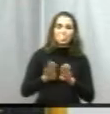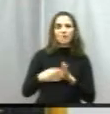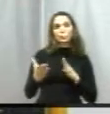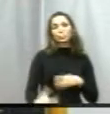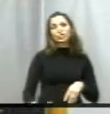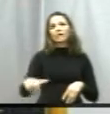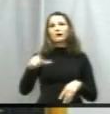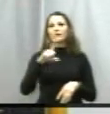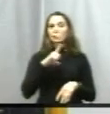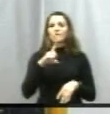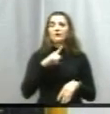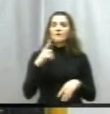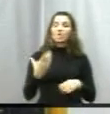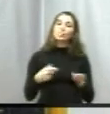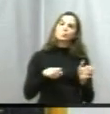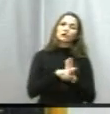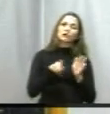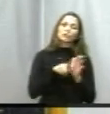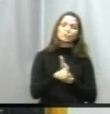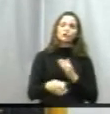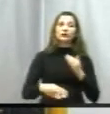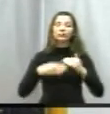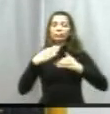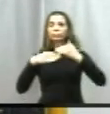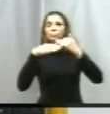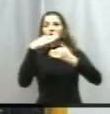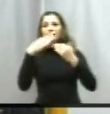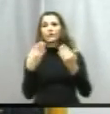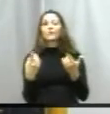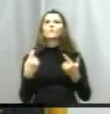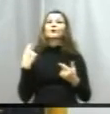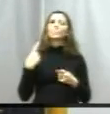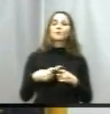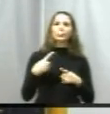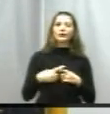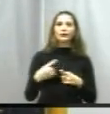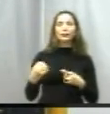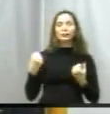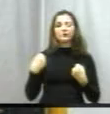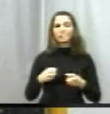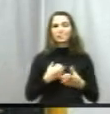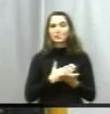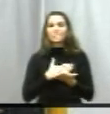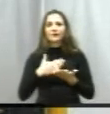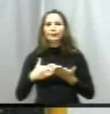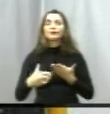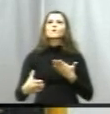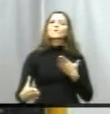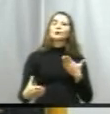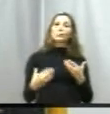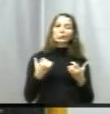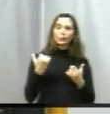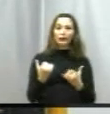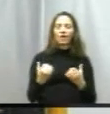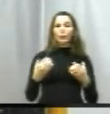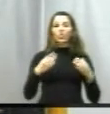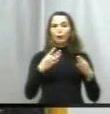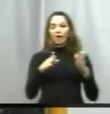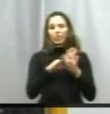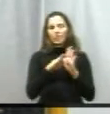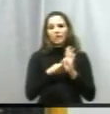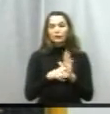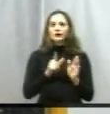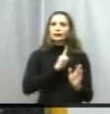de estudo para que a gente comece a implementar, porque é preciso começar. Isso faz parte do programa de governo